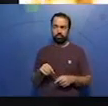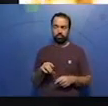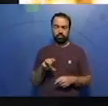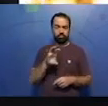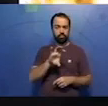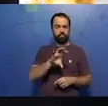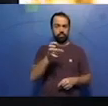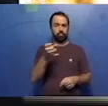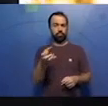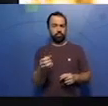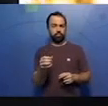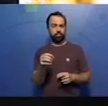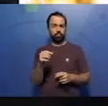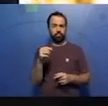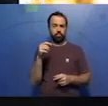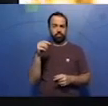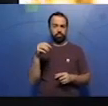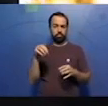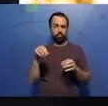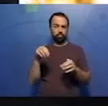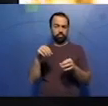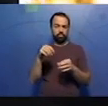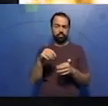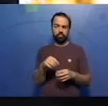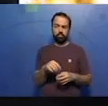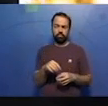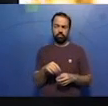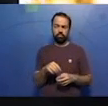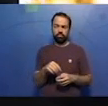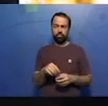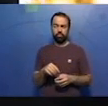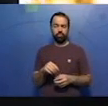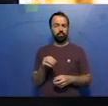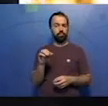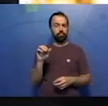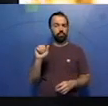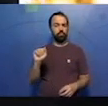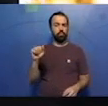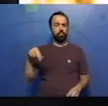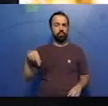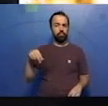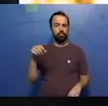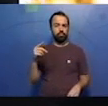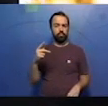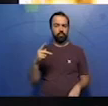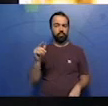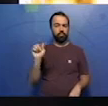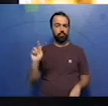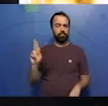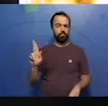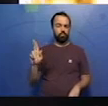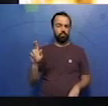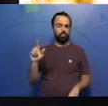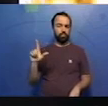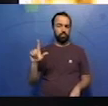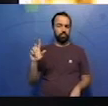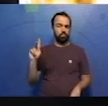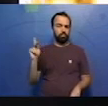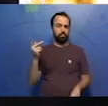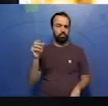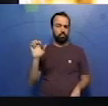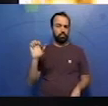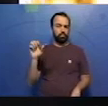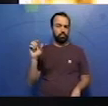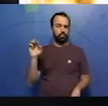objeto. Então, acompanhe a leitura. Relógio de areia ou ampulheta. É um instrumento formado por